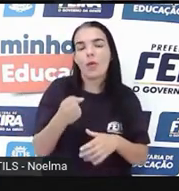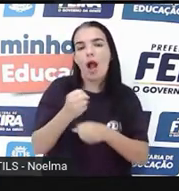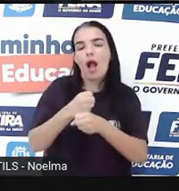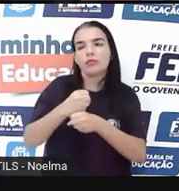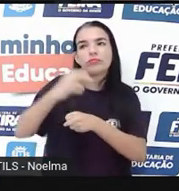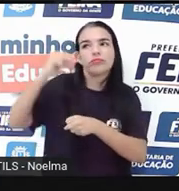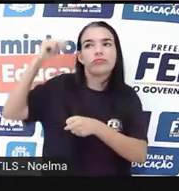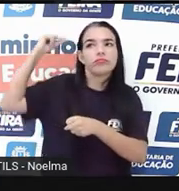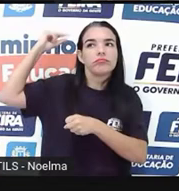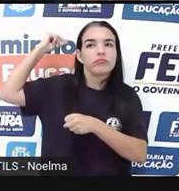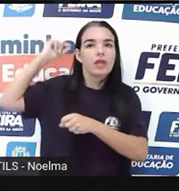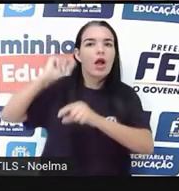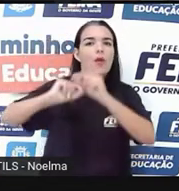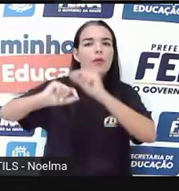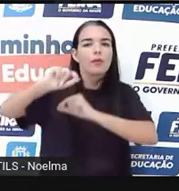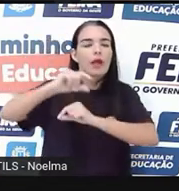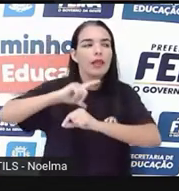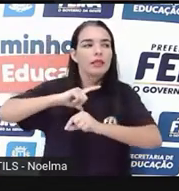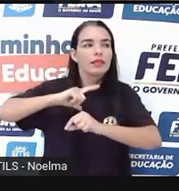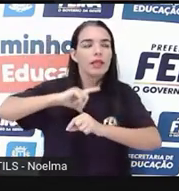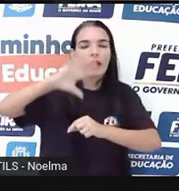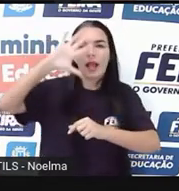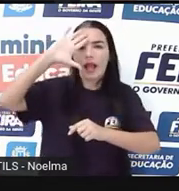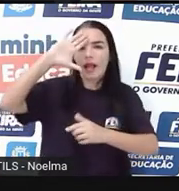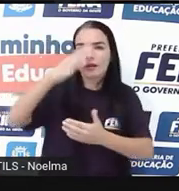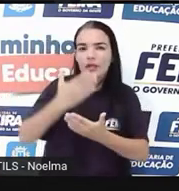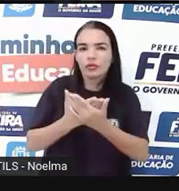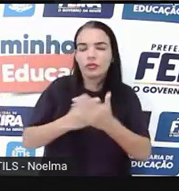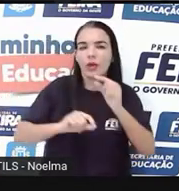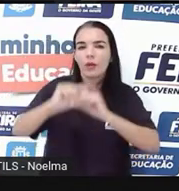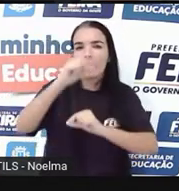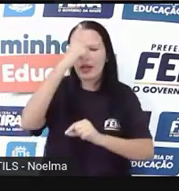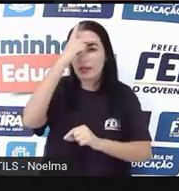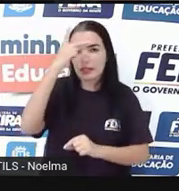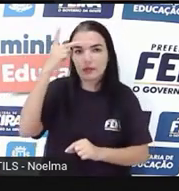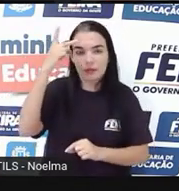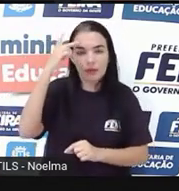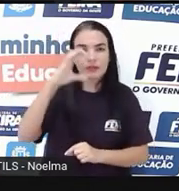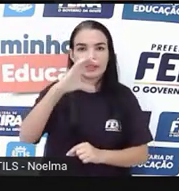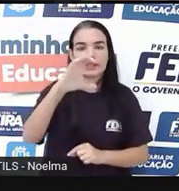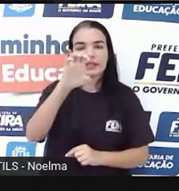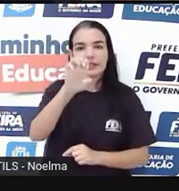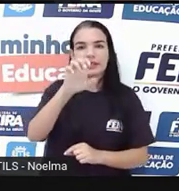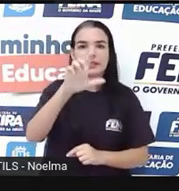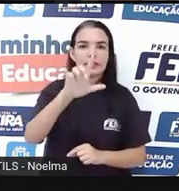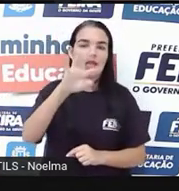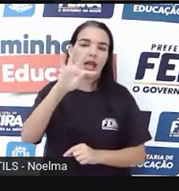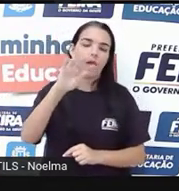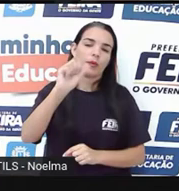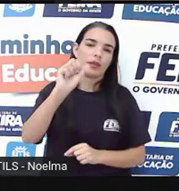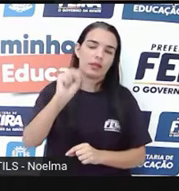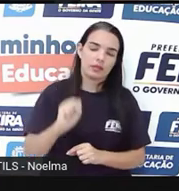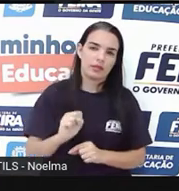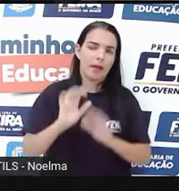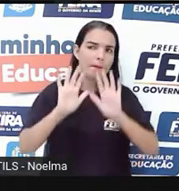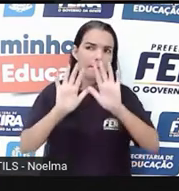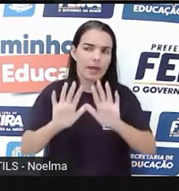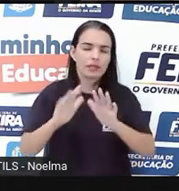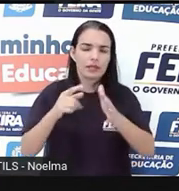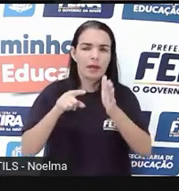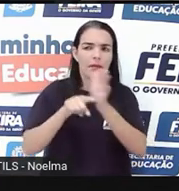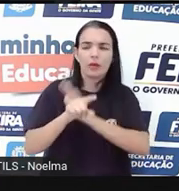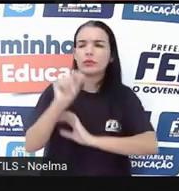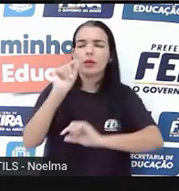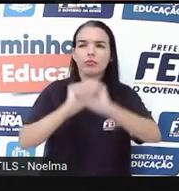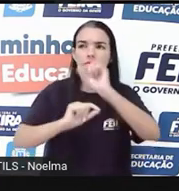fundamentada nas crenças e na cultura dos povos celtas. Mas a grande questão é, muito tempo se